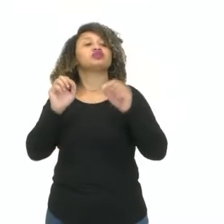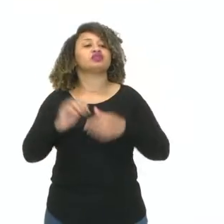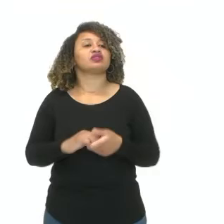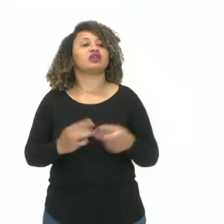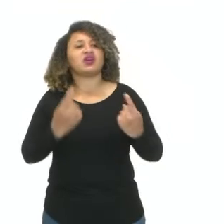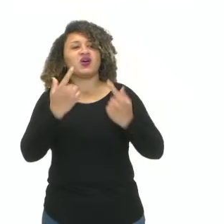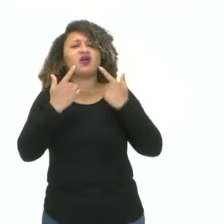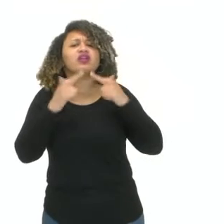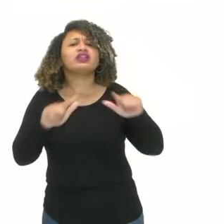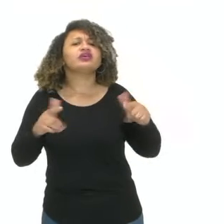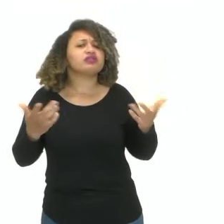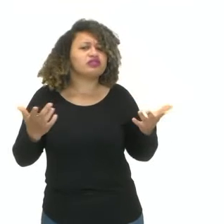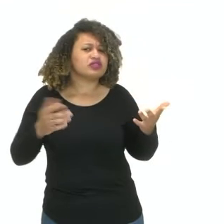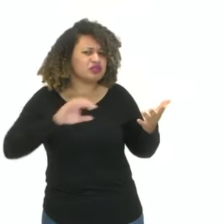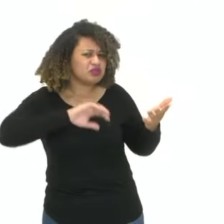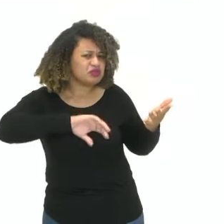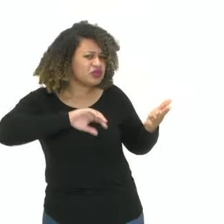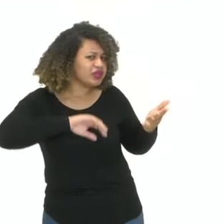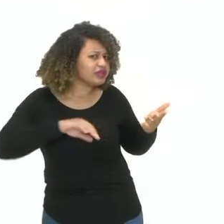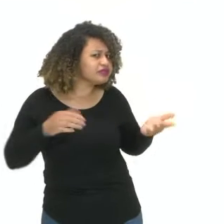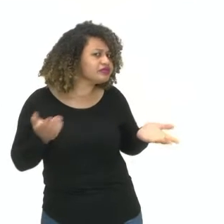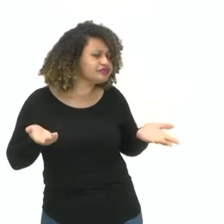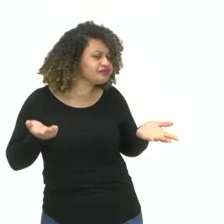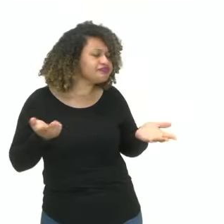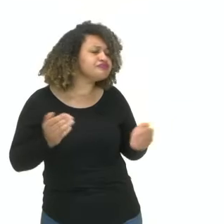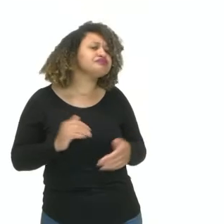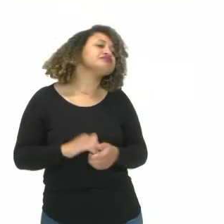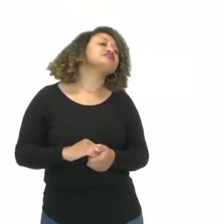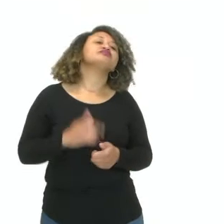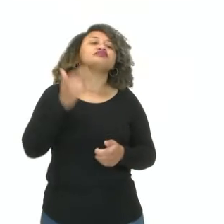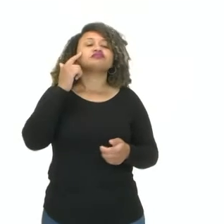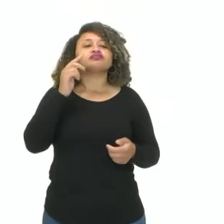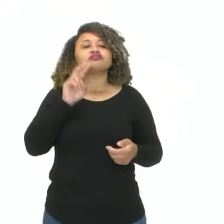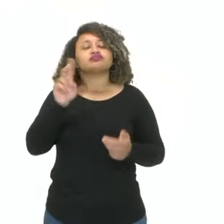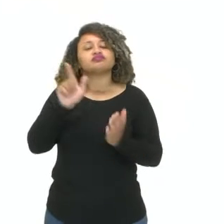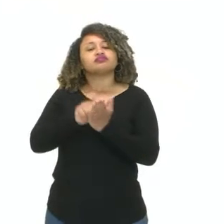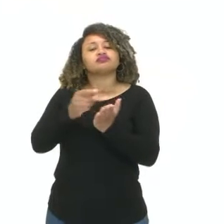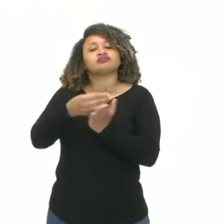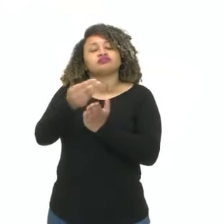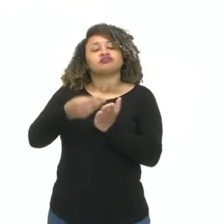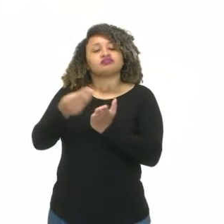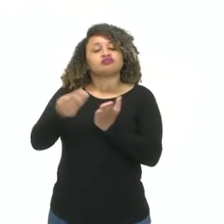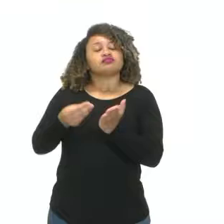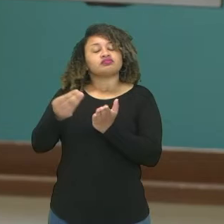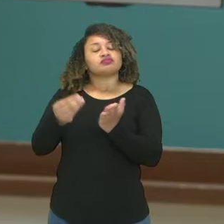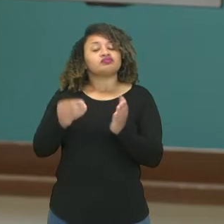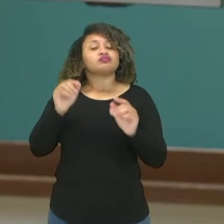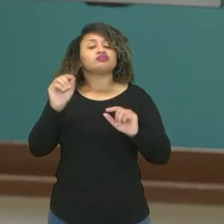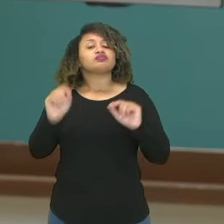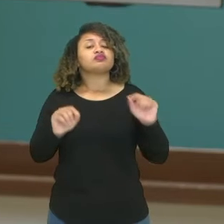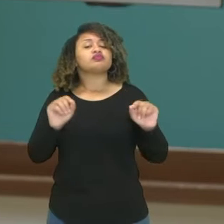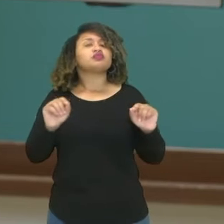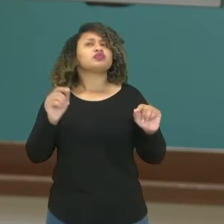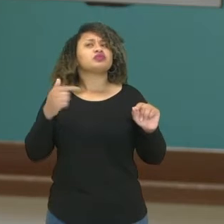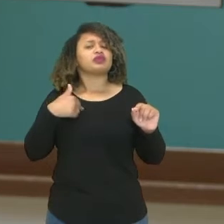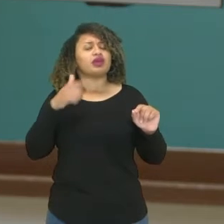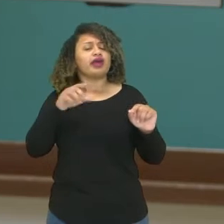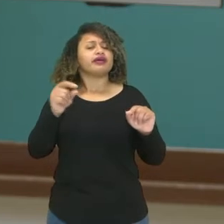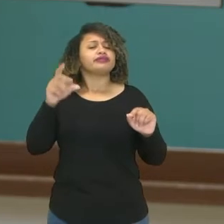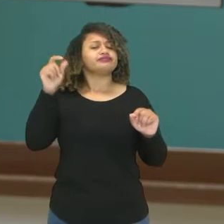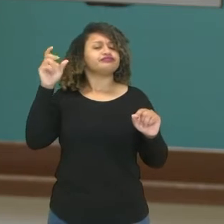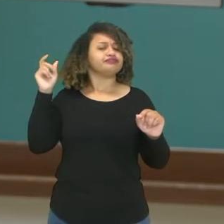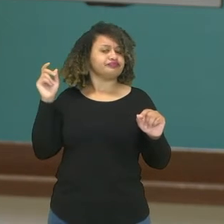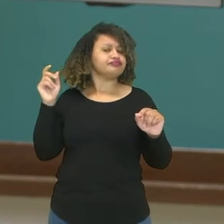Está em português? Então eu vejo aqui esse panfleto, né? Que ele é um panfleto